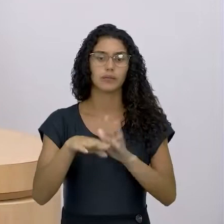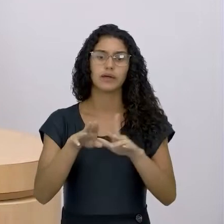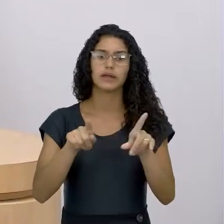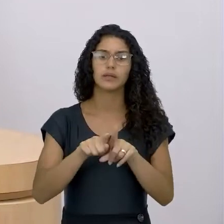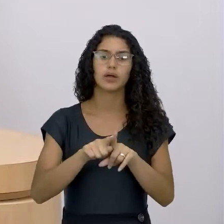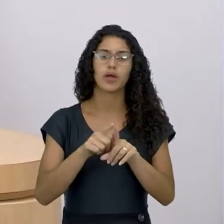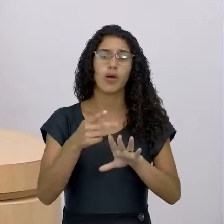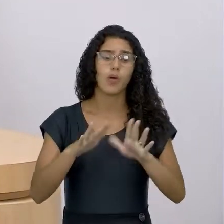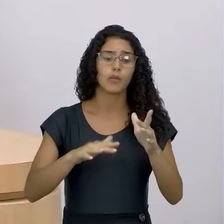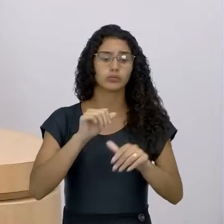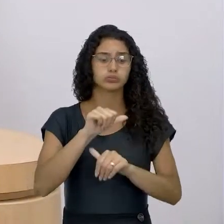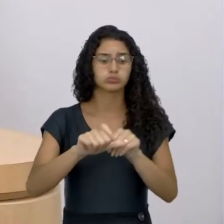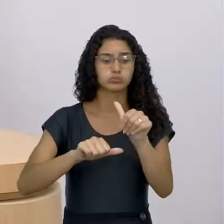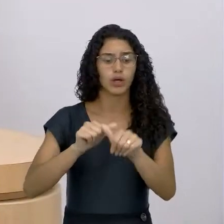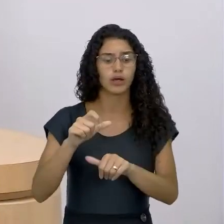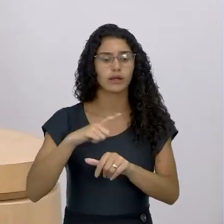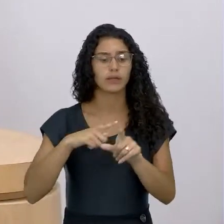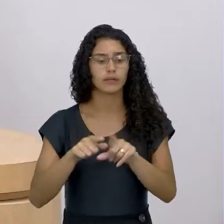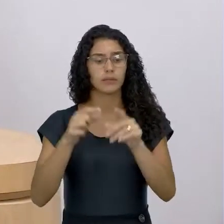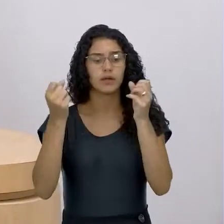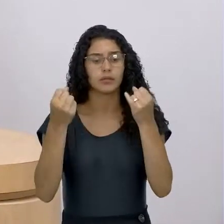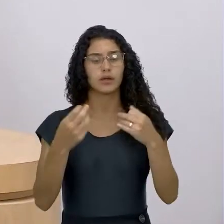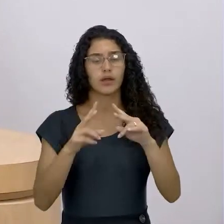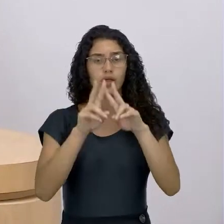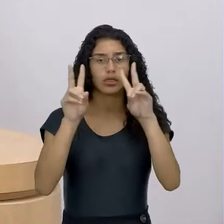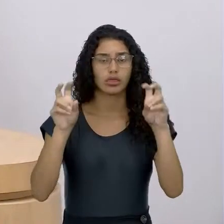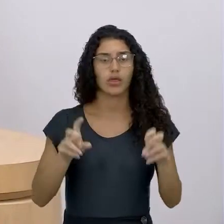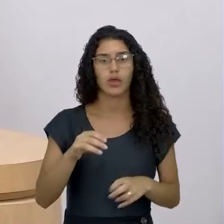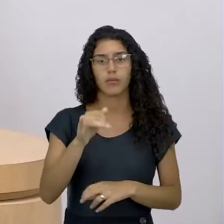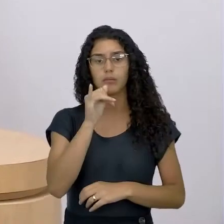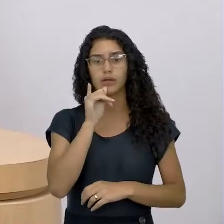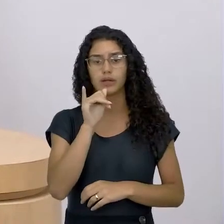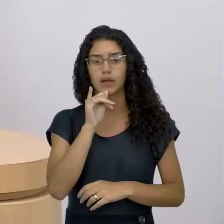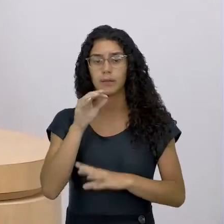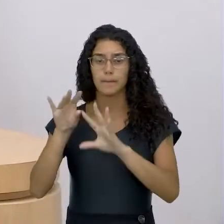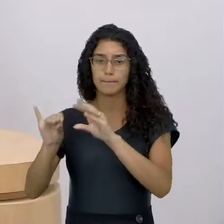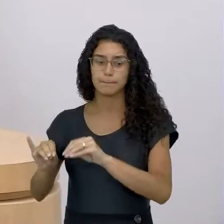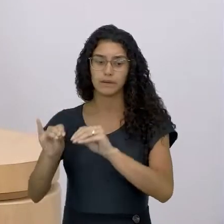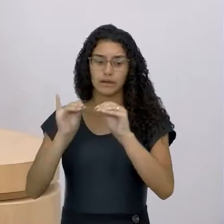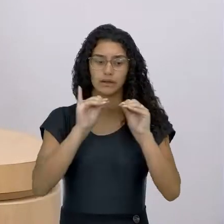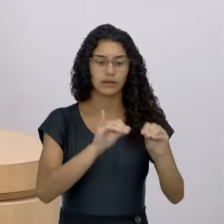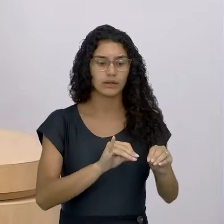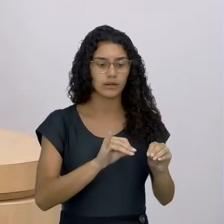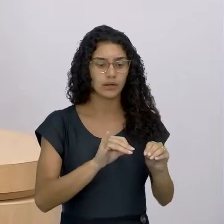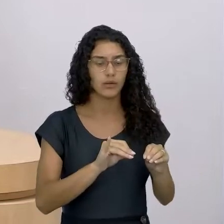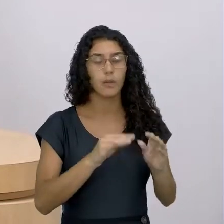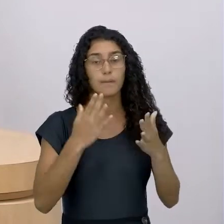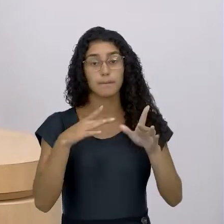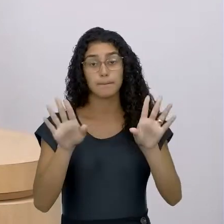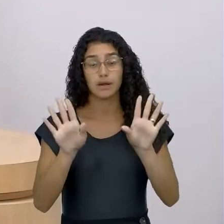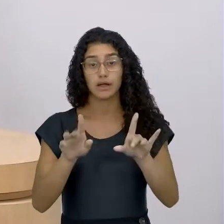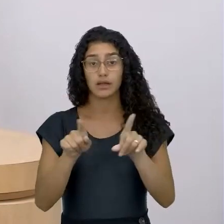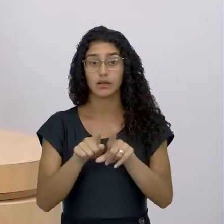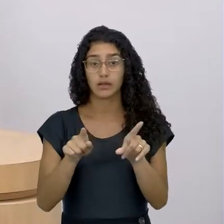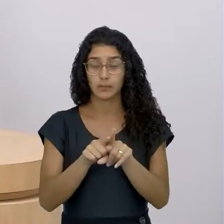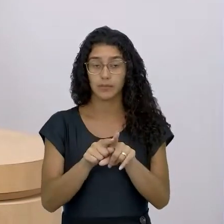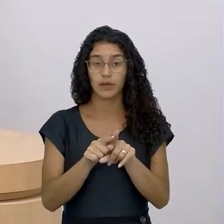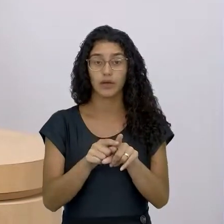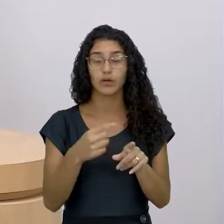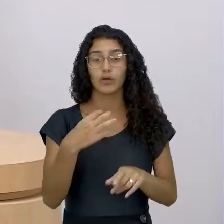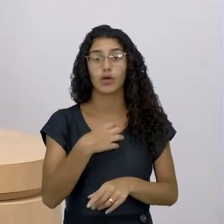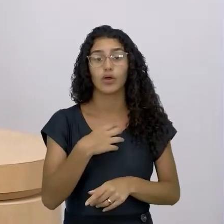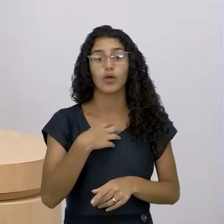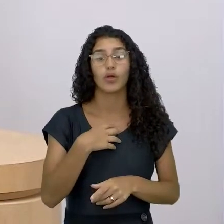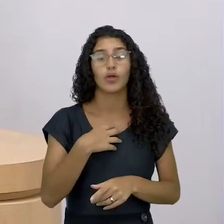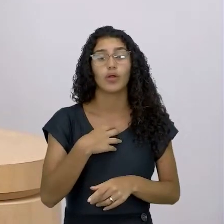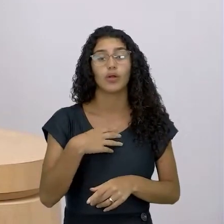algumas modulações. Então, falamos de temas como migração, mas principalmente a questão